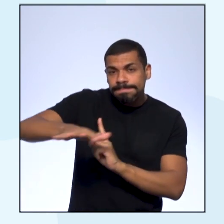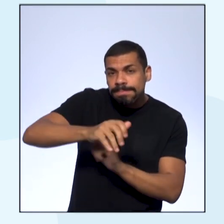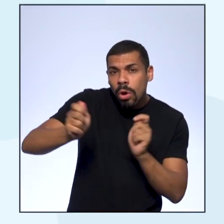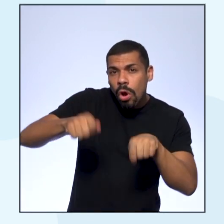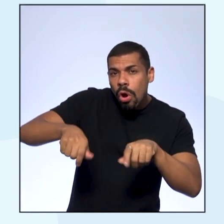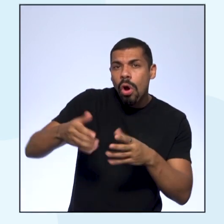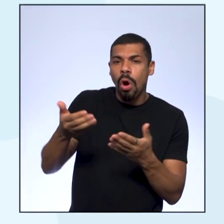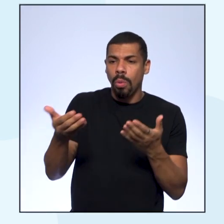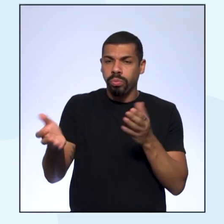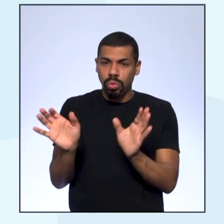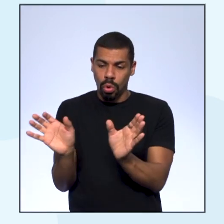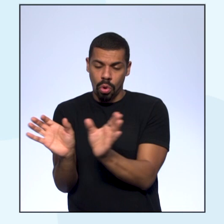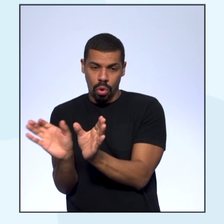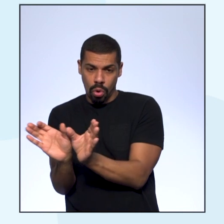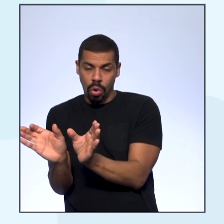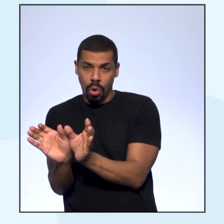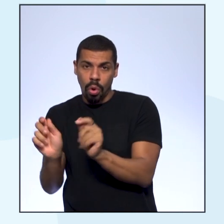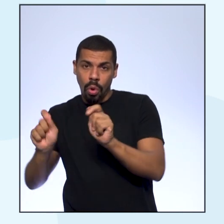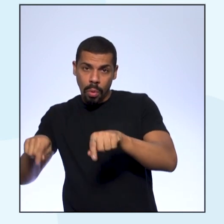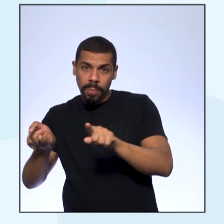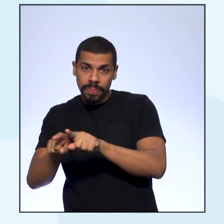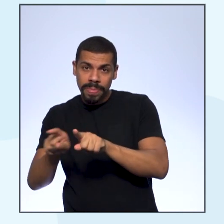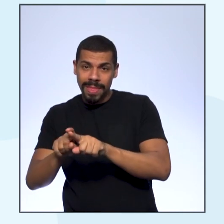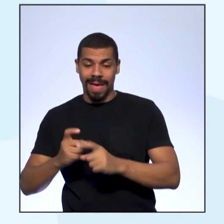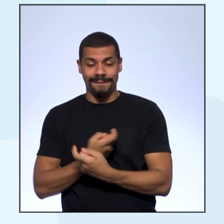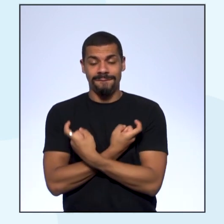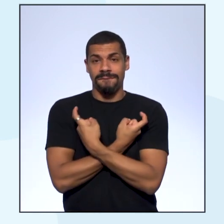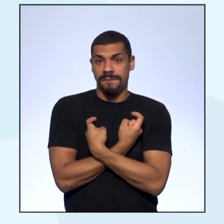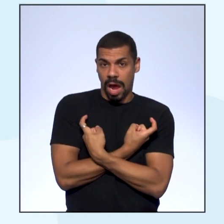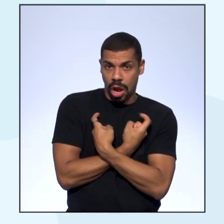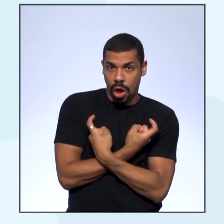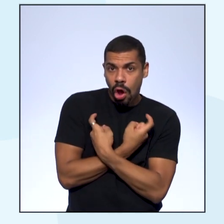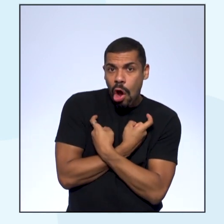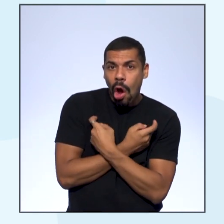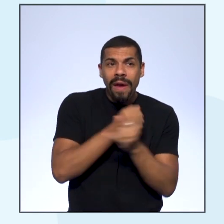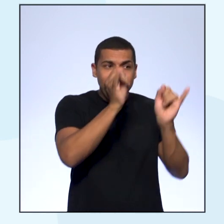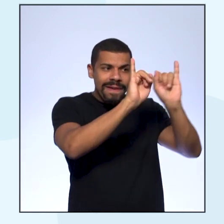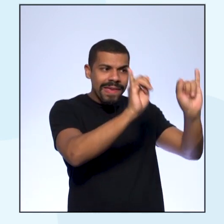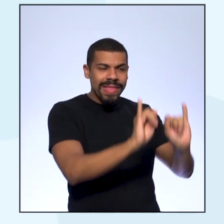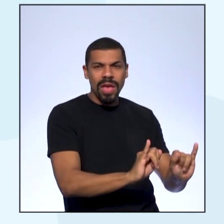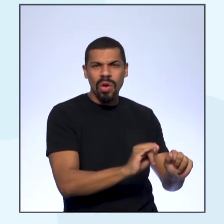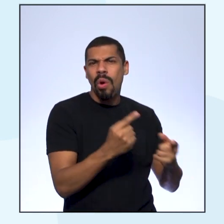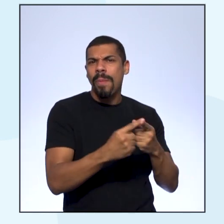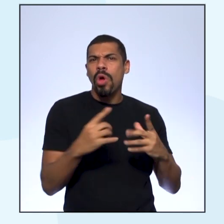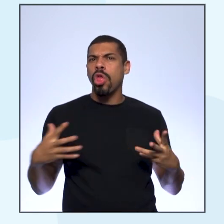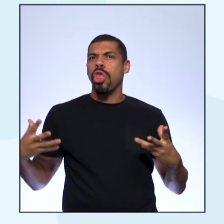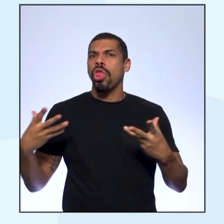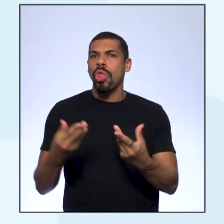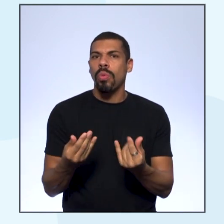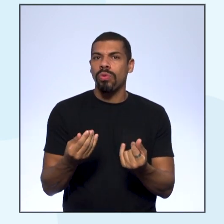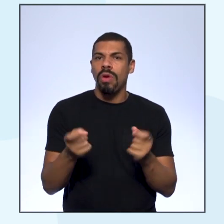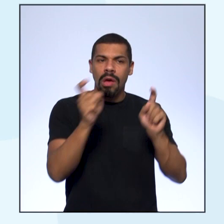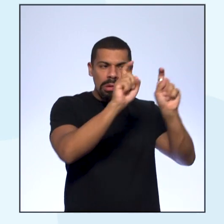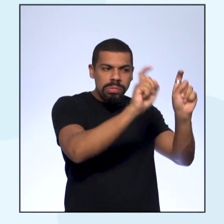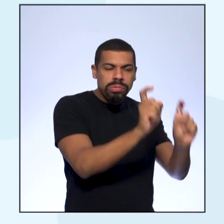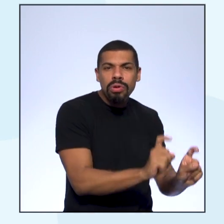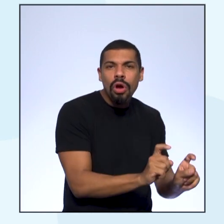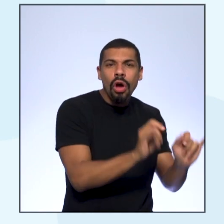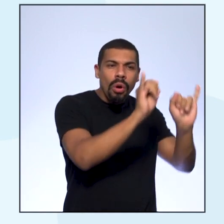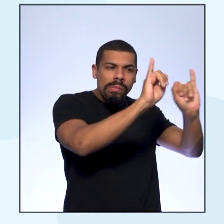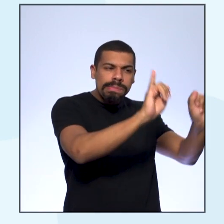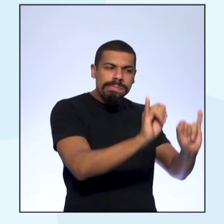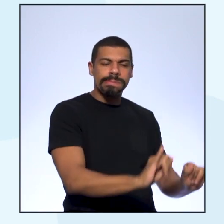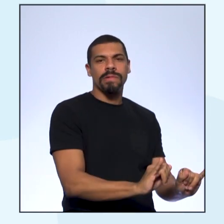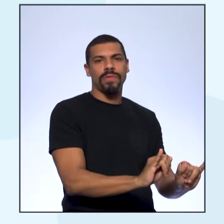e deuses. Para eles, praticamente todos os faraós eram descendentes do deus Ra, que é o deus Sol. Tá? Tudo bem